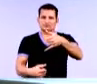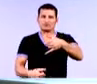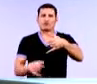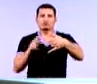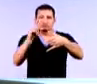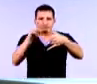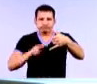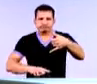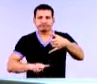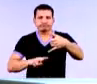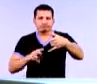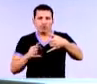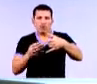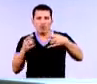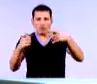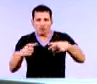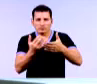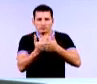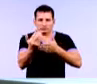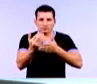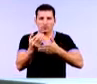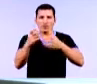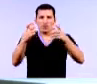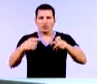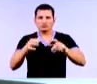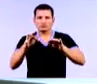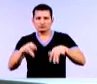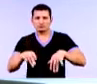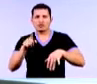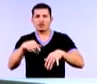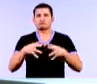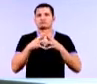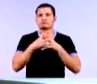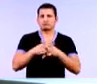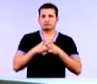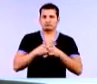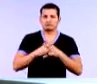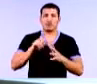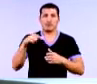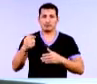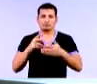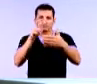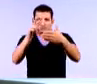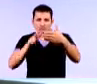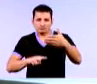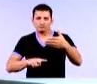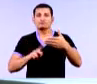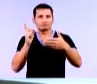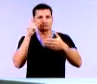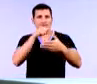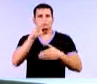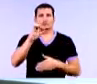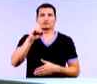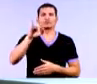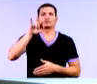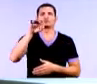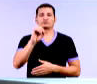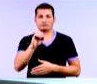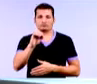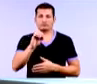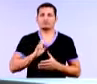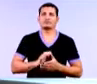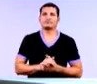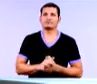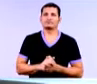é o delimitador abre, onde ele fecha. É extremamente complexo depois de revisar um código assim. No